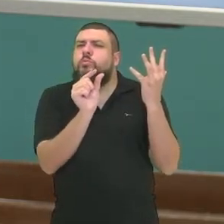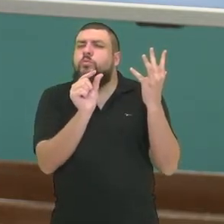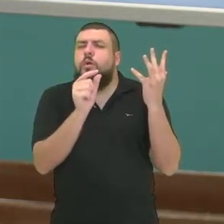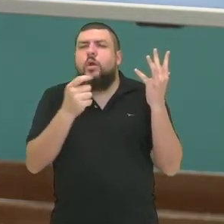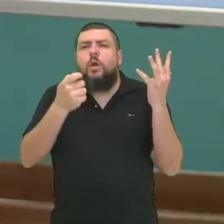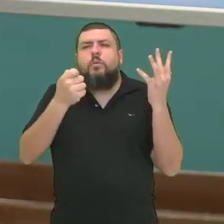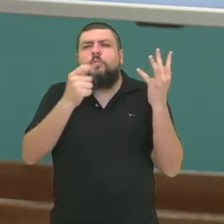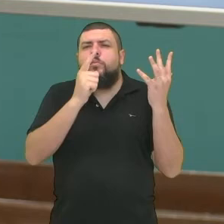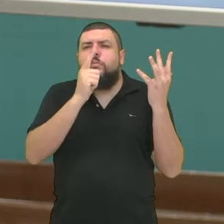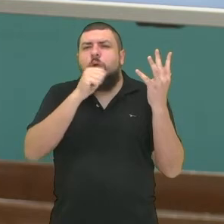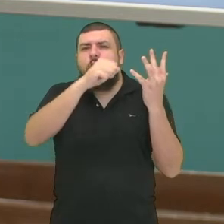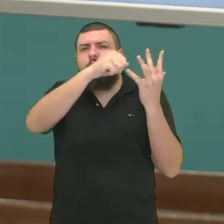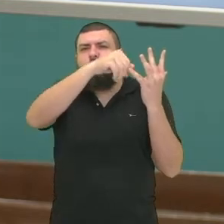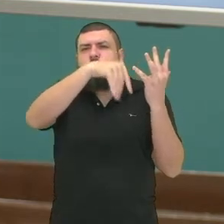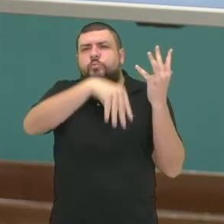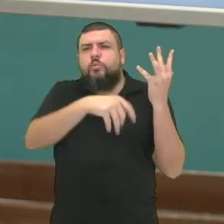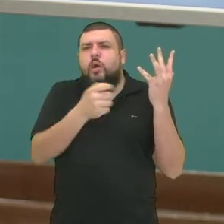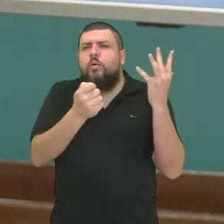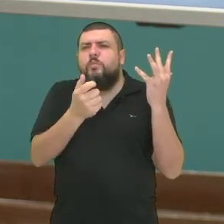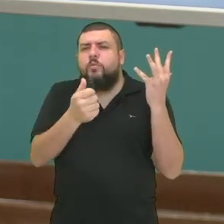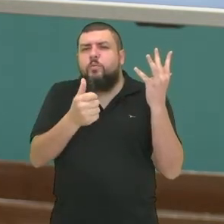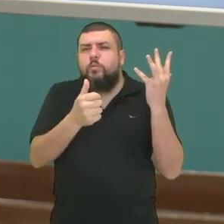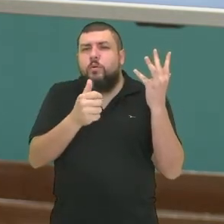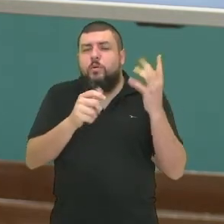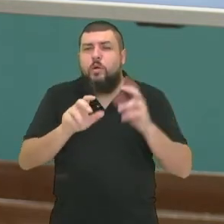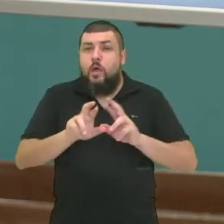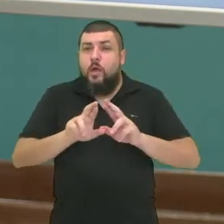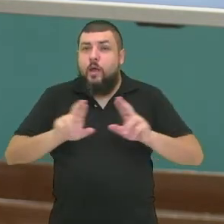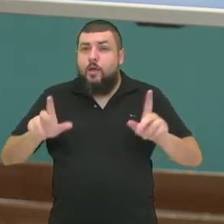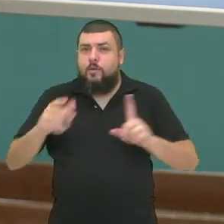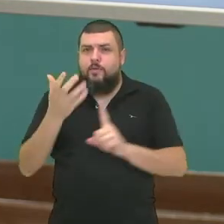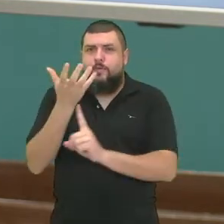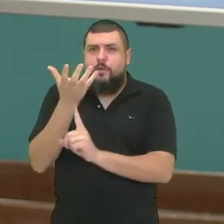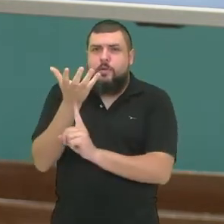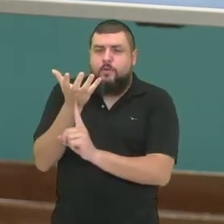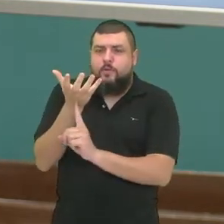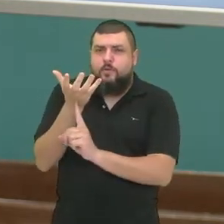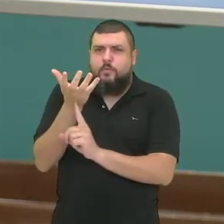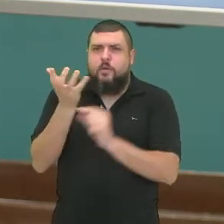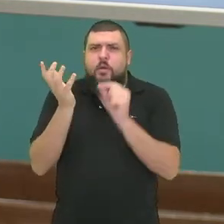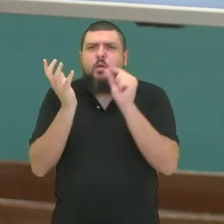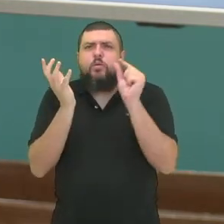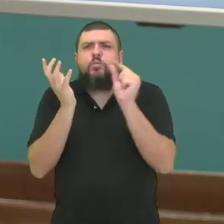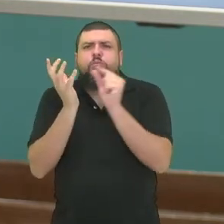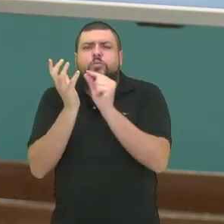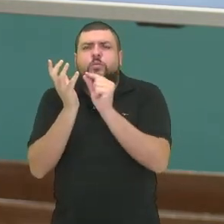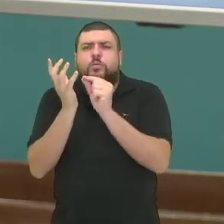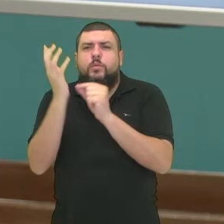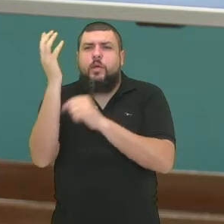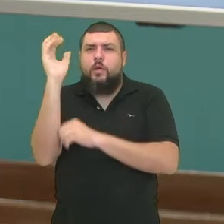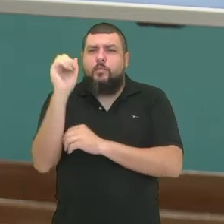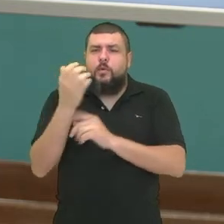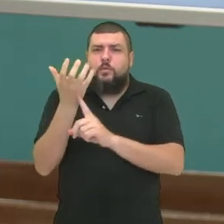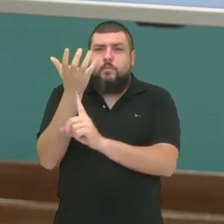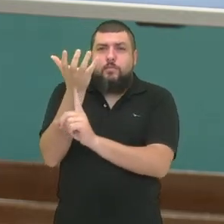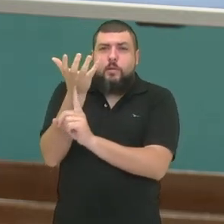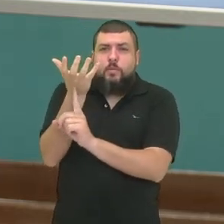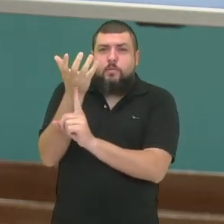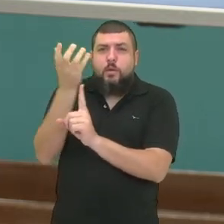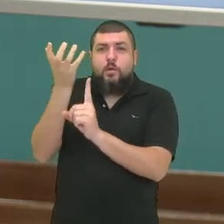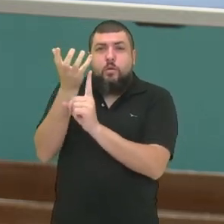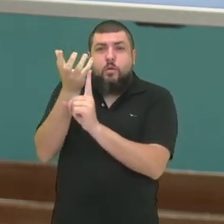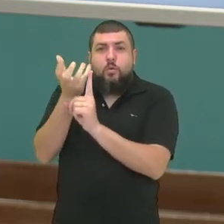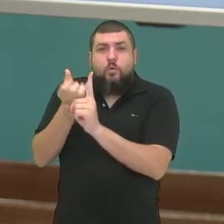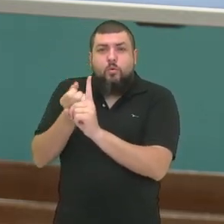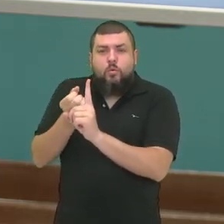caso, essa vegetação aqui de pinheiros é o contrário, né? Ela tem que guardar mais água dentro de si, então elas não têm folhas largas, né?